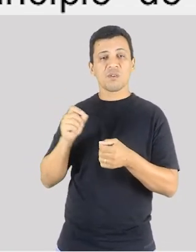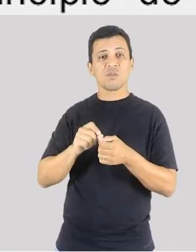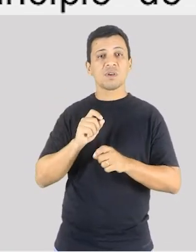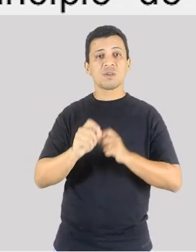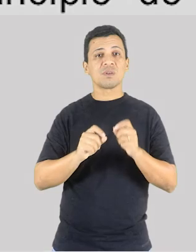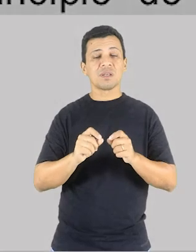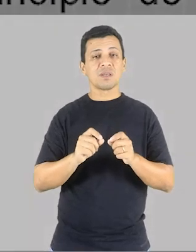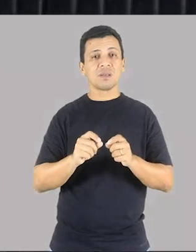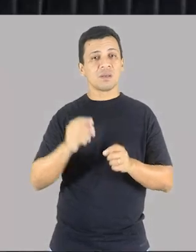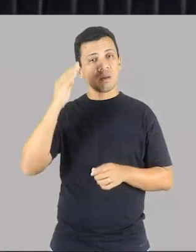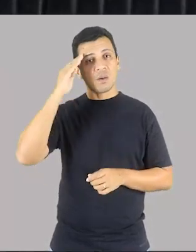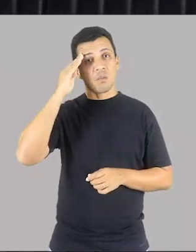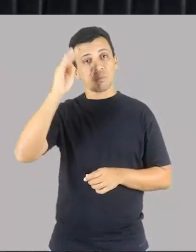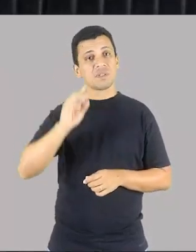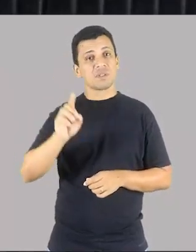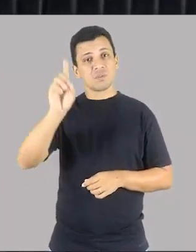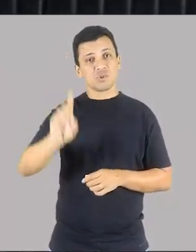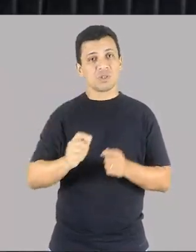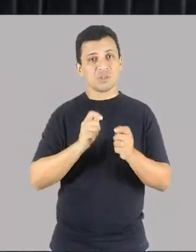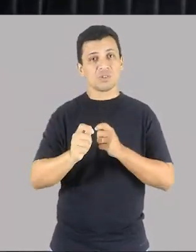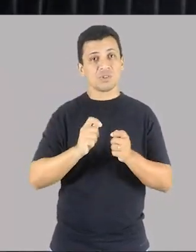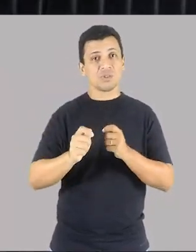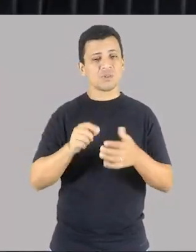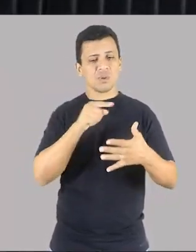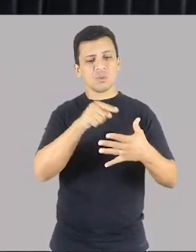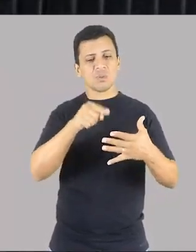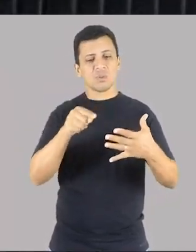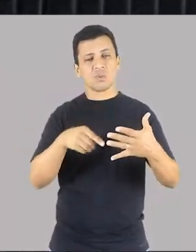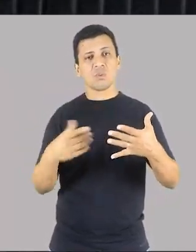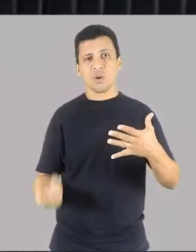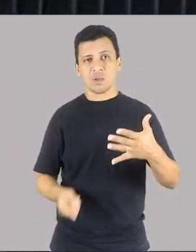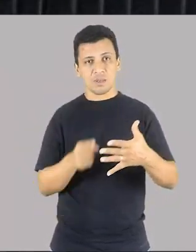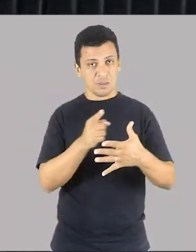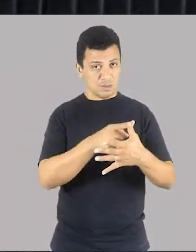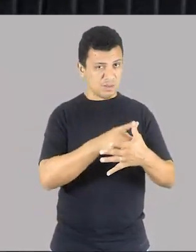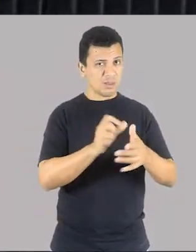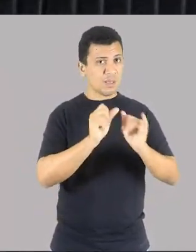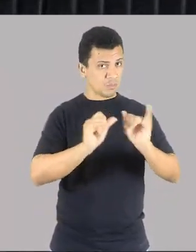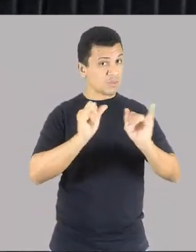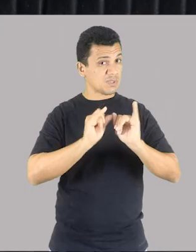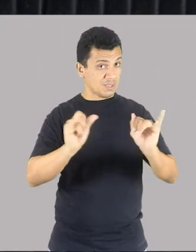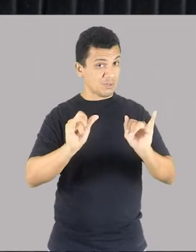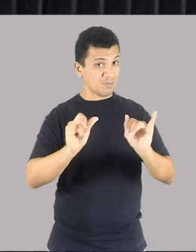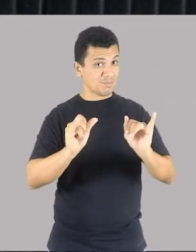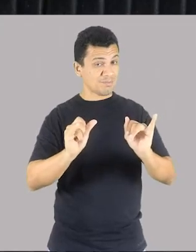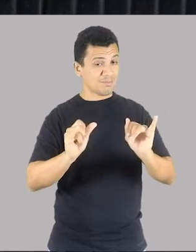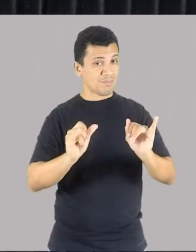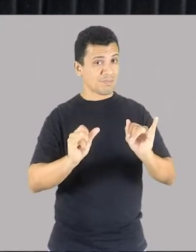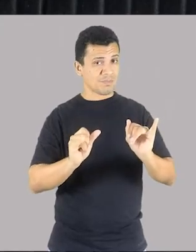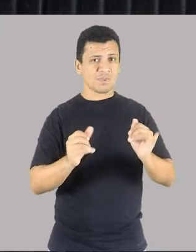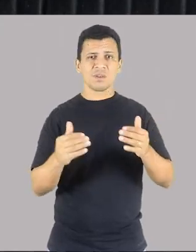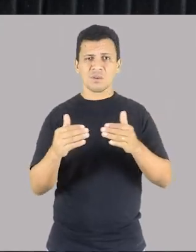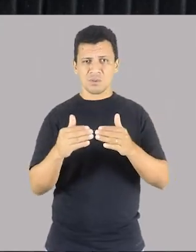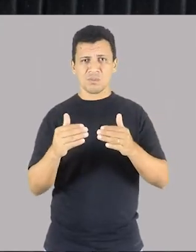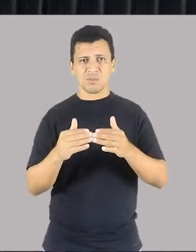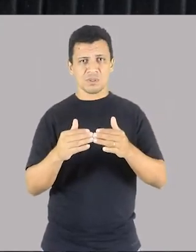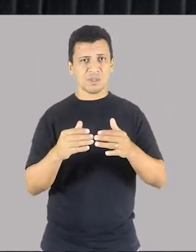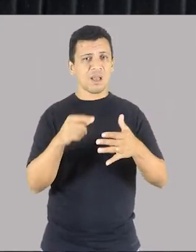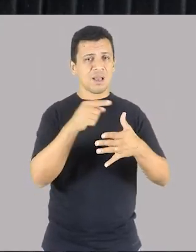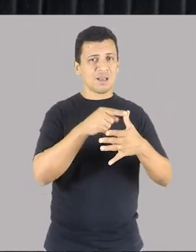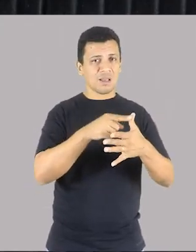de agir perante terceiros de maneira igual, de maneira que não haja ali nenhum prejuízo, nenhum favorecimento. O